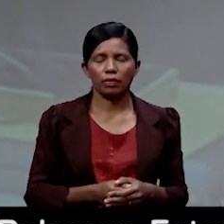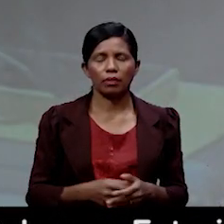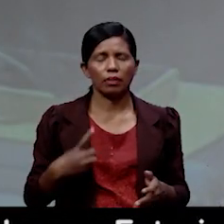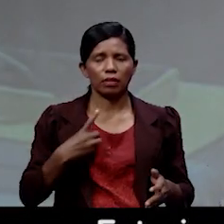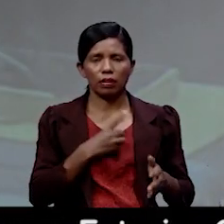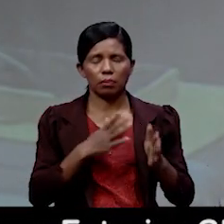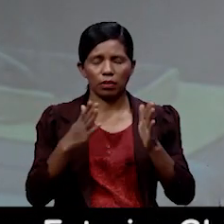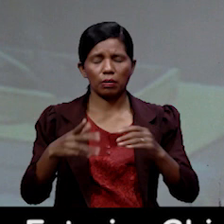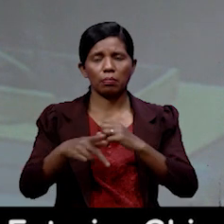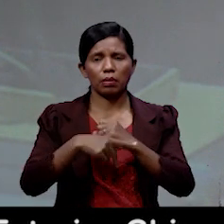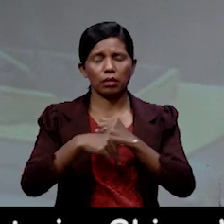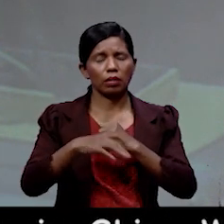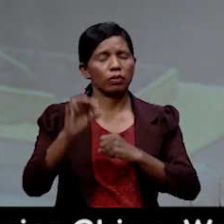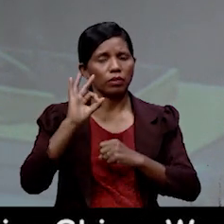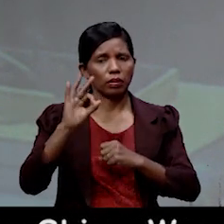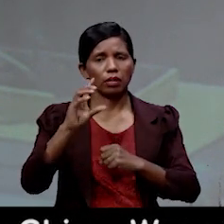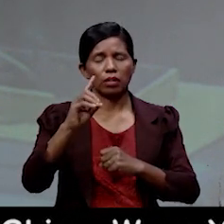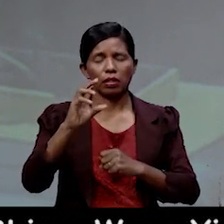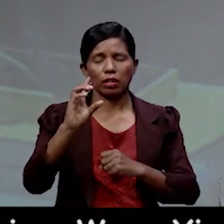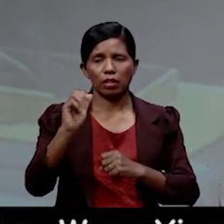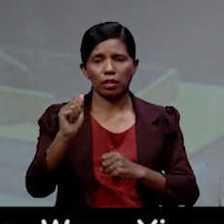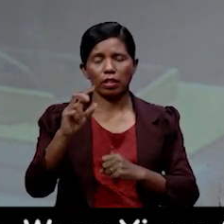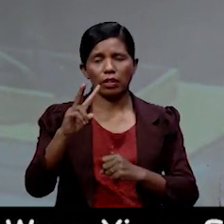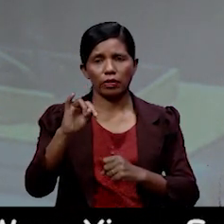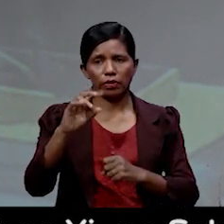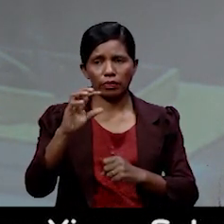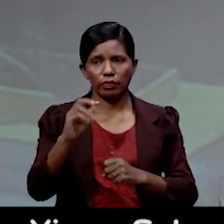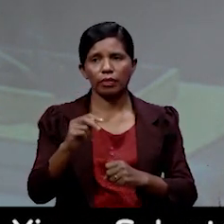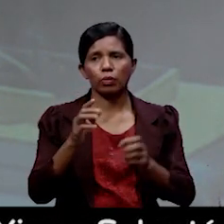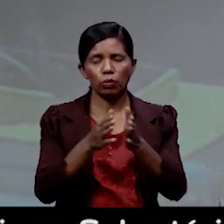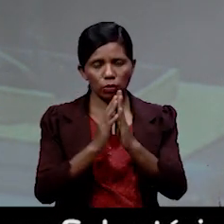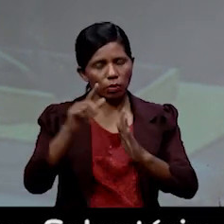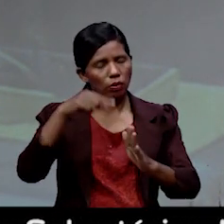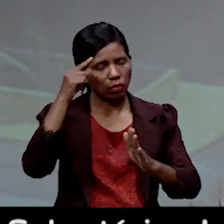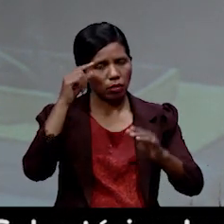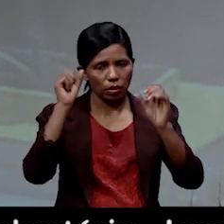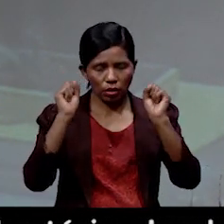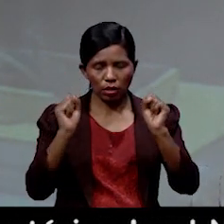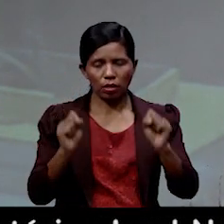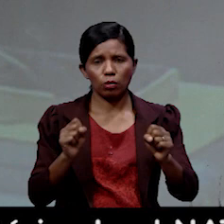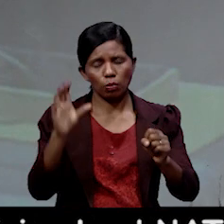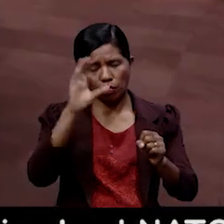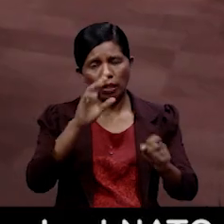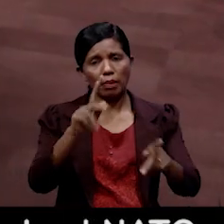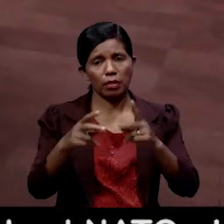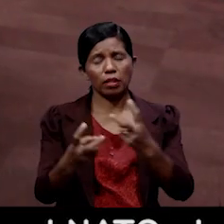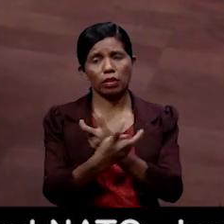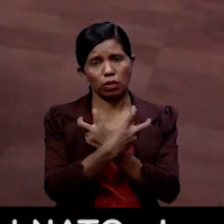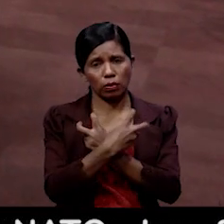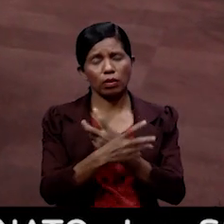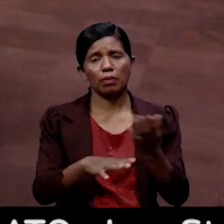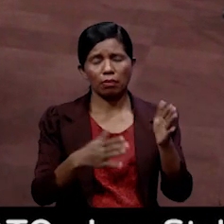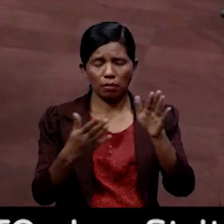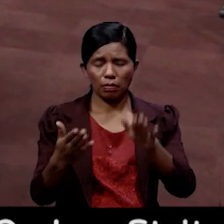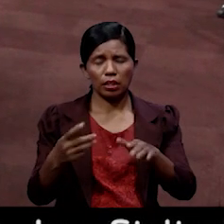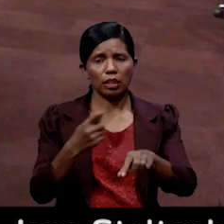Deputado Fretilin David Dias Menes mandatimos exige governo ato acelera processo buka tui restos mortais e a tempo ne be estentar